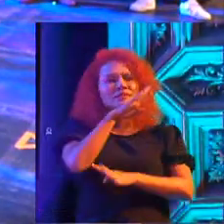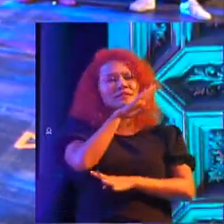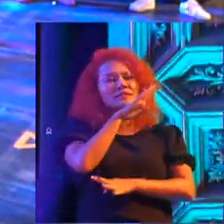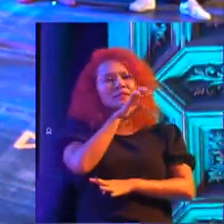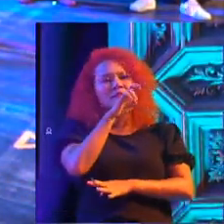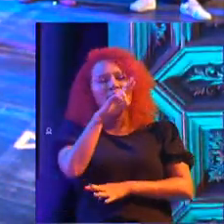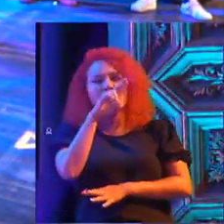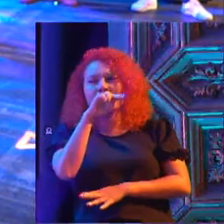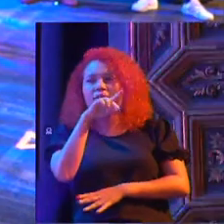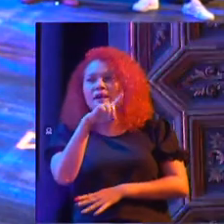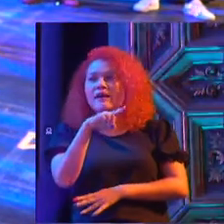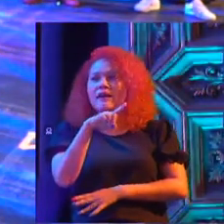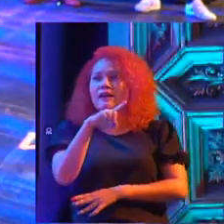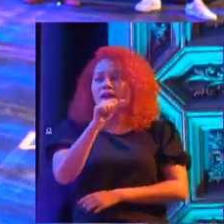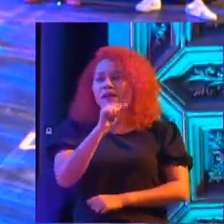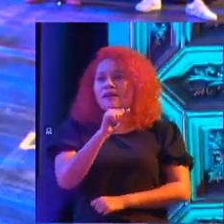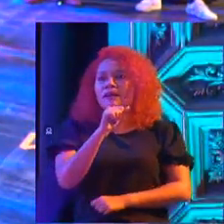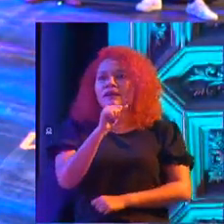Amapá.